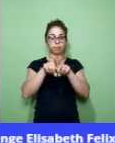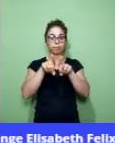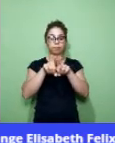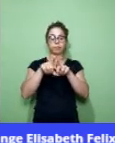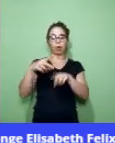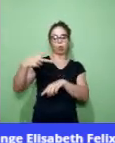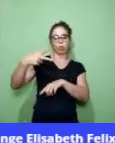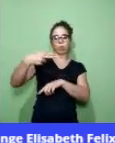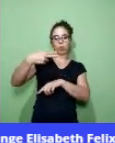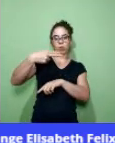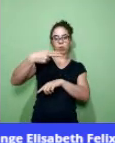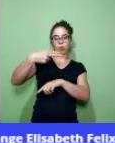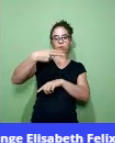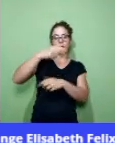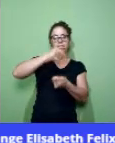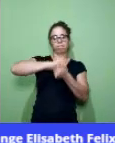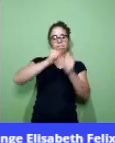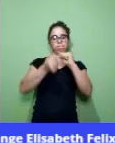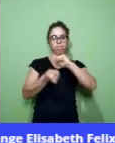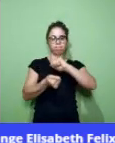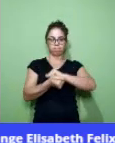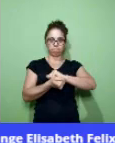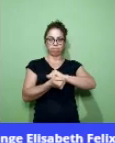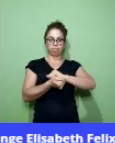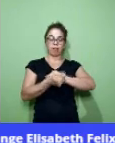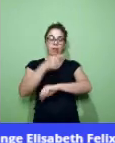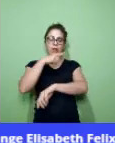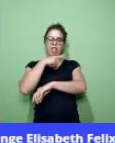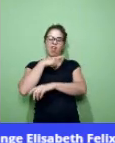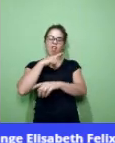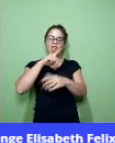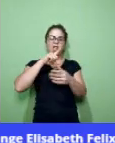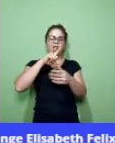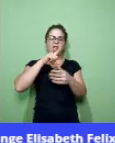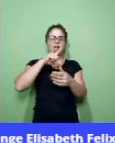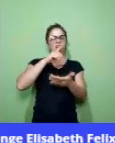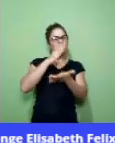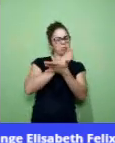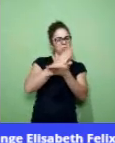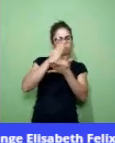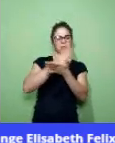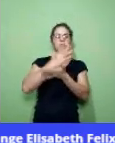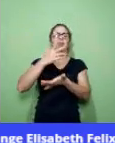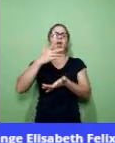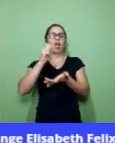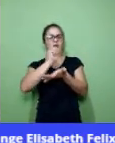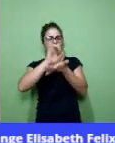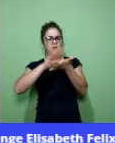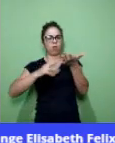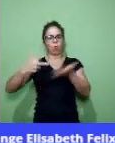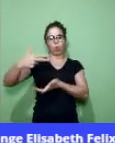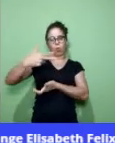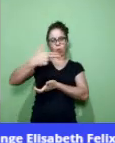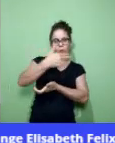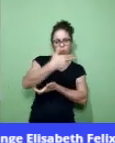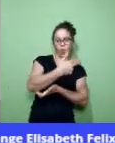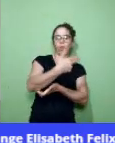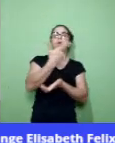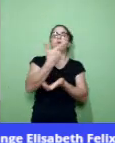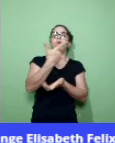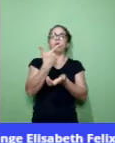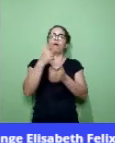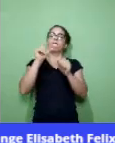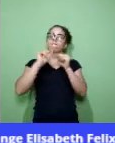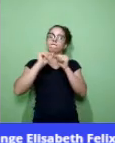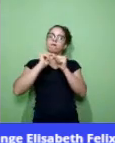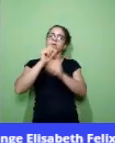Temos também as tesouras adaptadas, quando a gente tem alguma atividade de recorte para